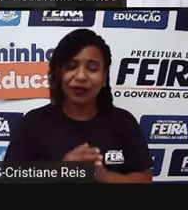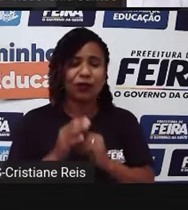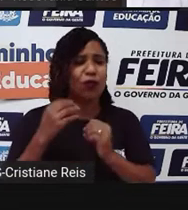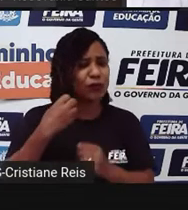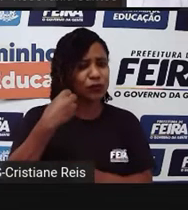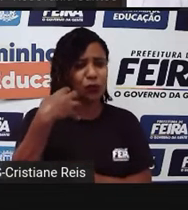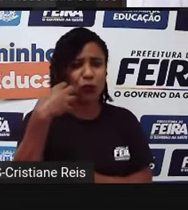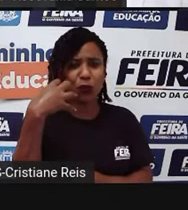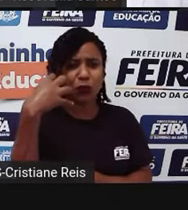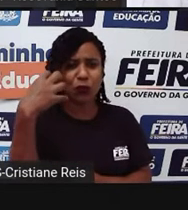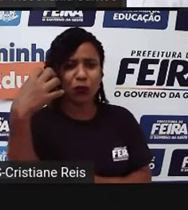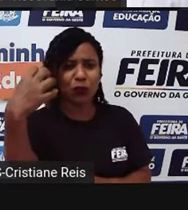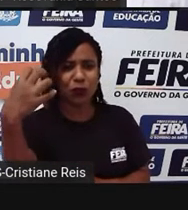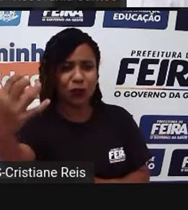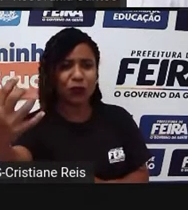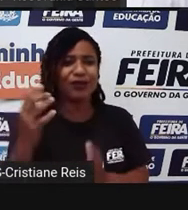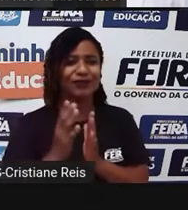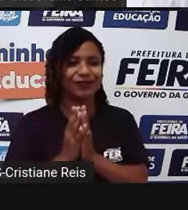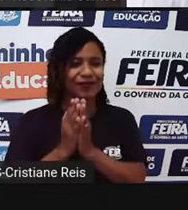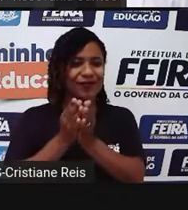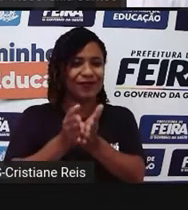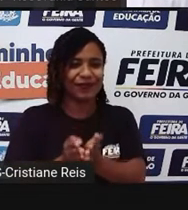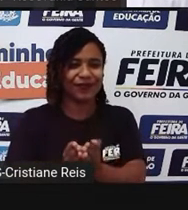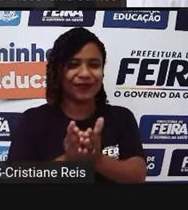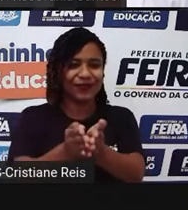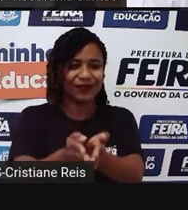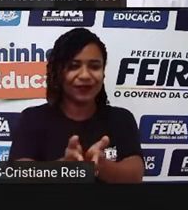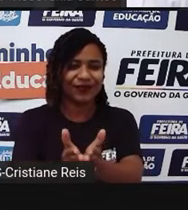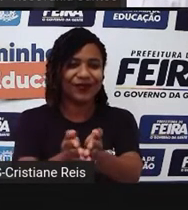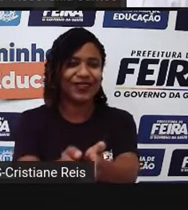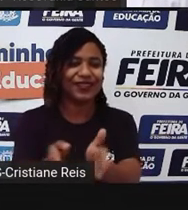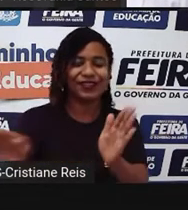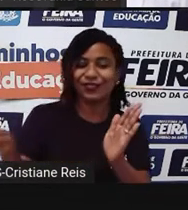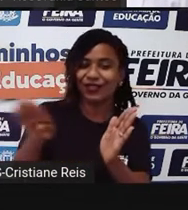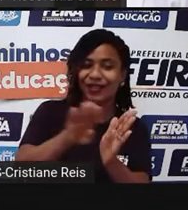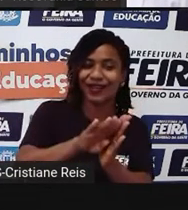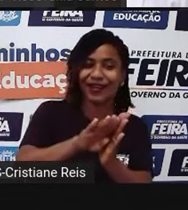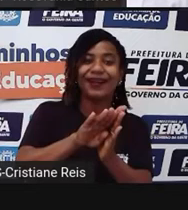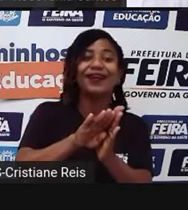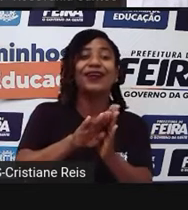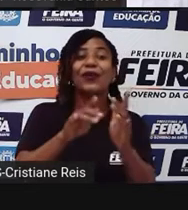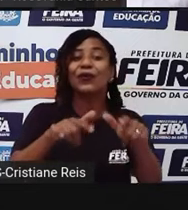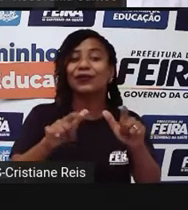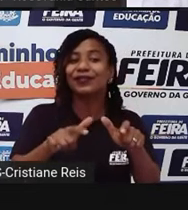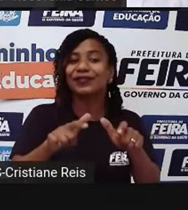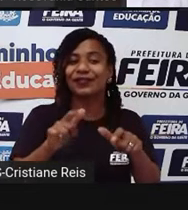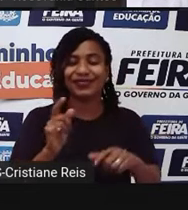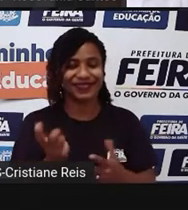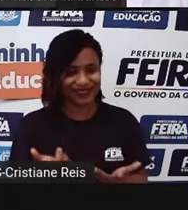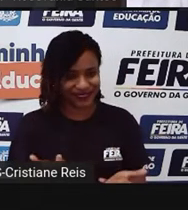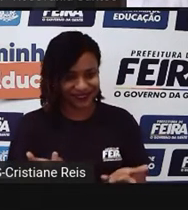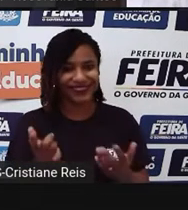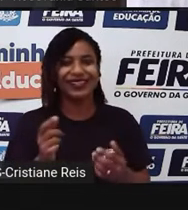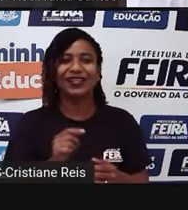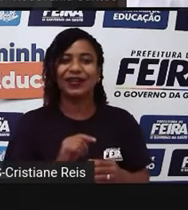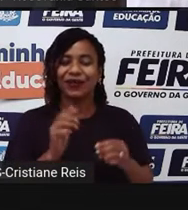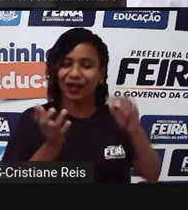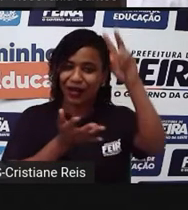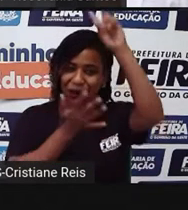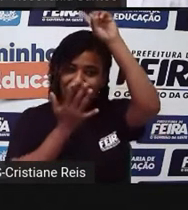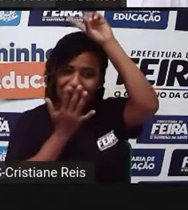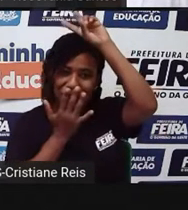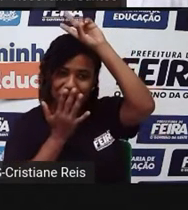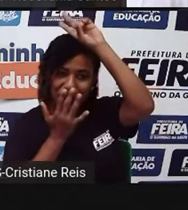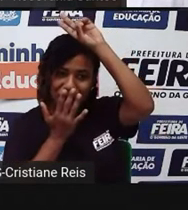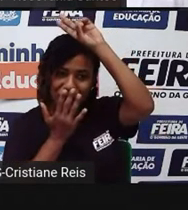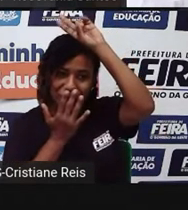costa, né, para chegar às Índias, aí conseguimos atravessar o oceano. Claro que levamos 3 meses ou mais para